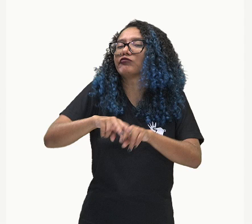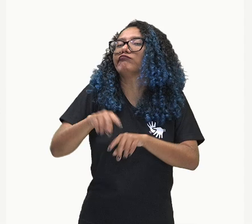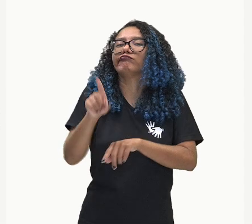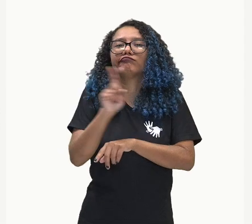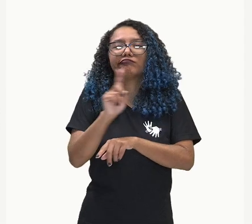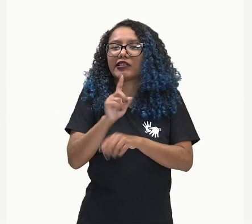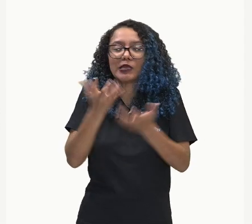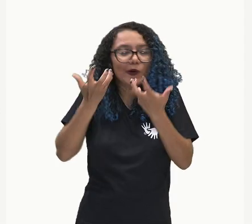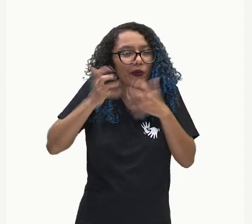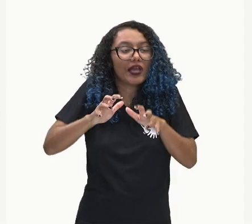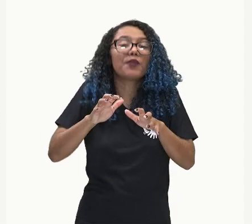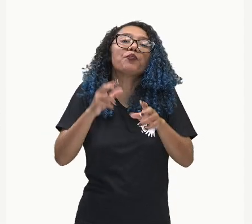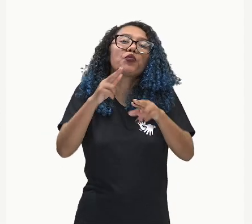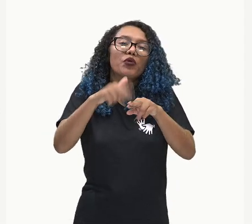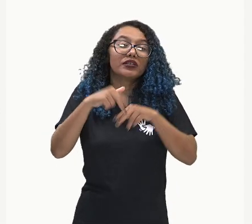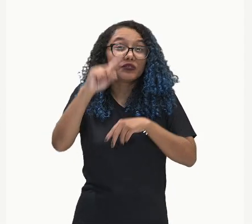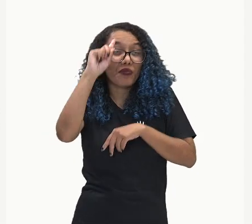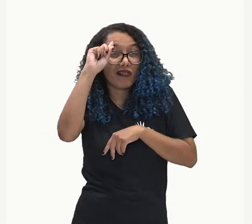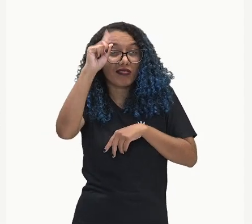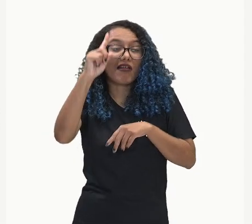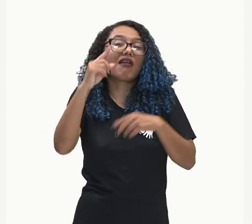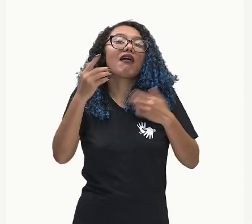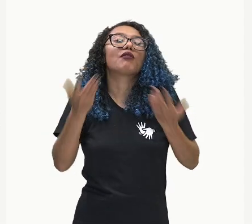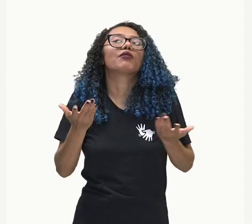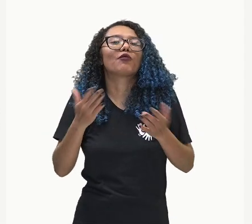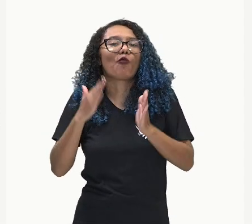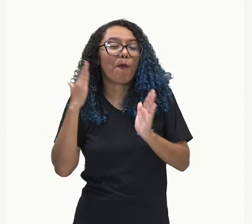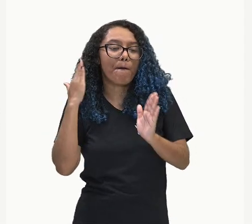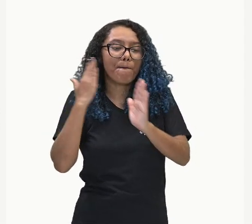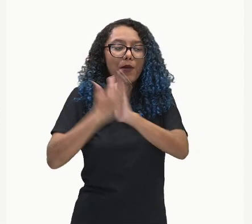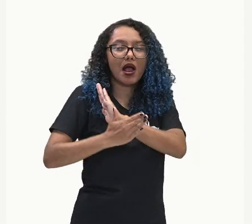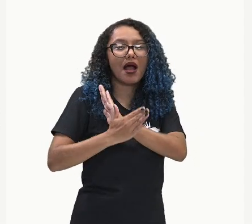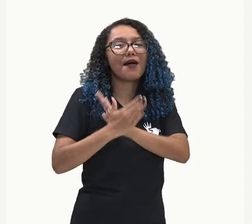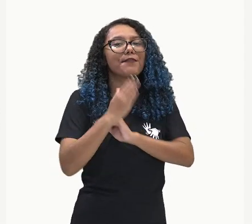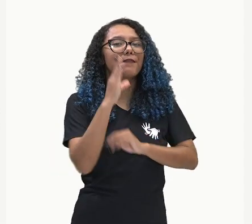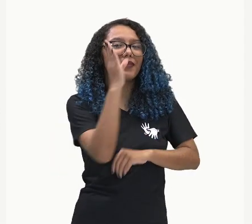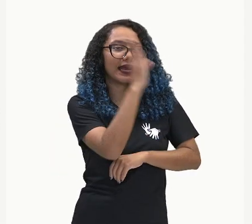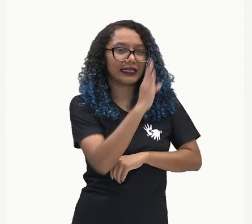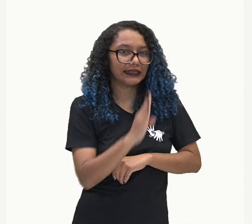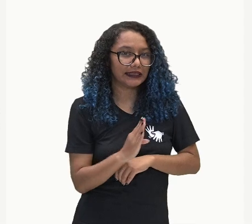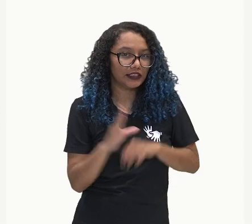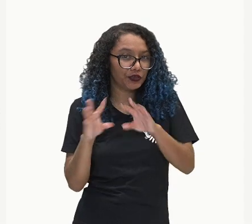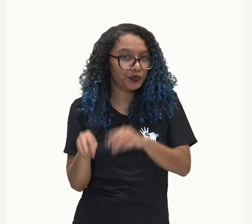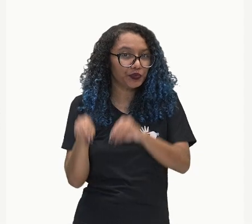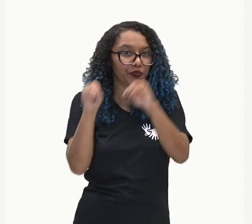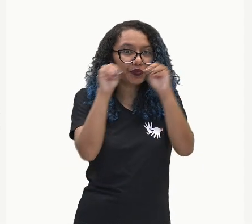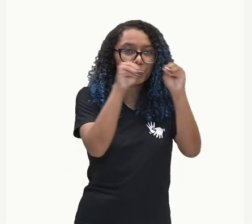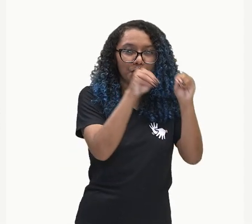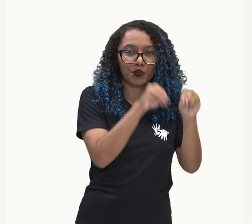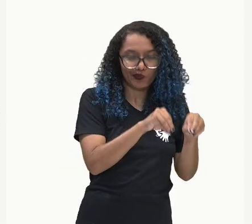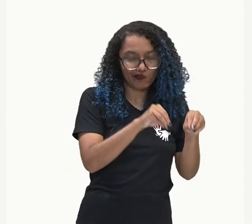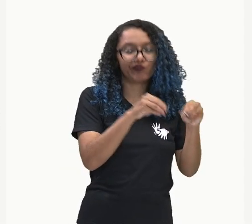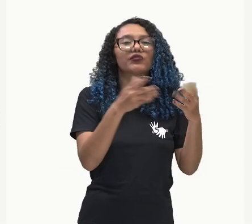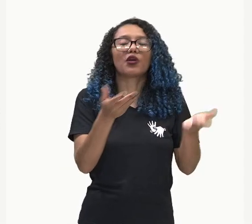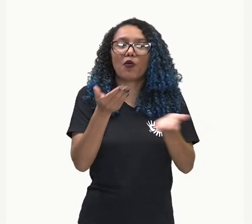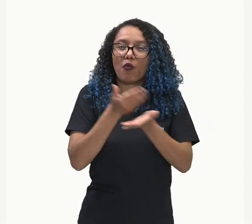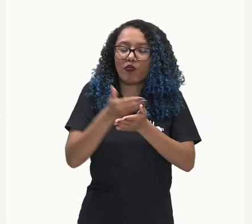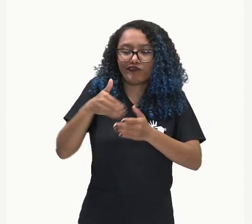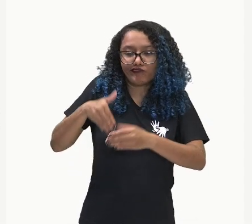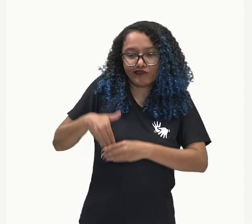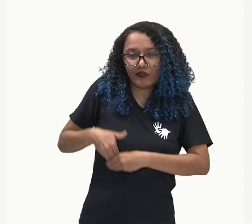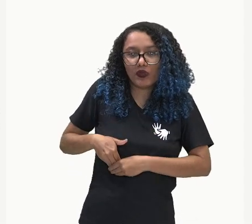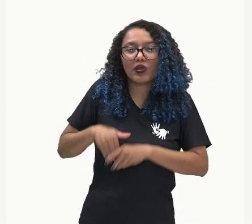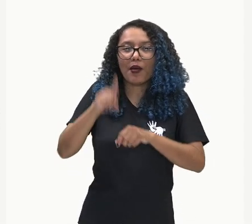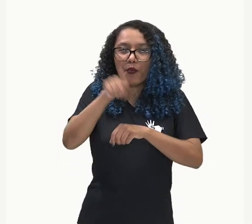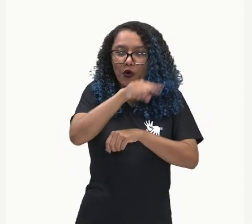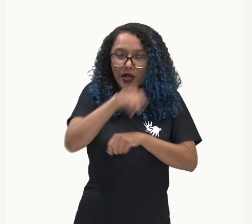então resolve fugir para o Brasil, tá, gente? Tudo começou com o Napoleão decretando o bloqueio continental. Portugal, na